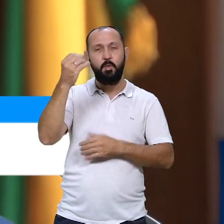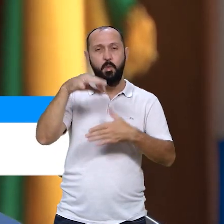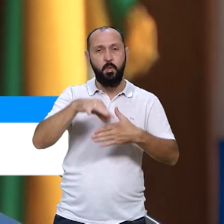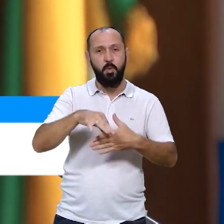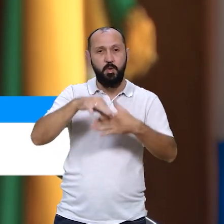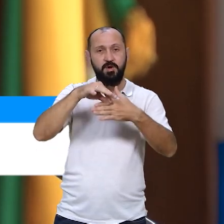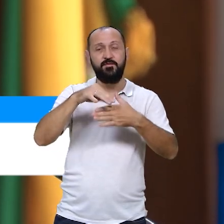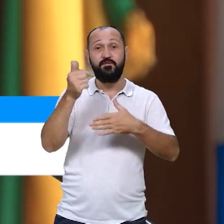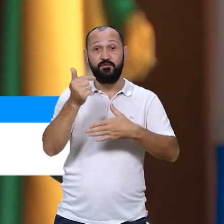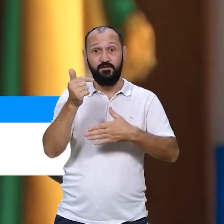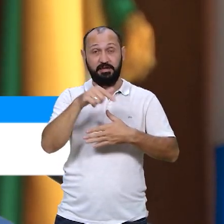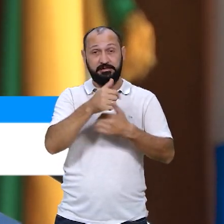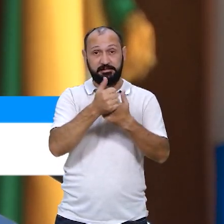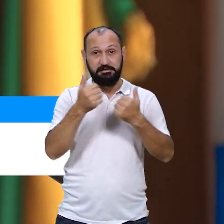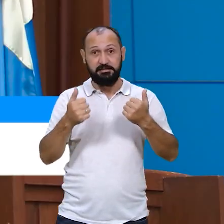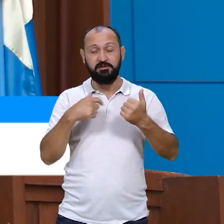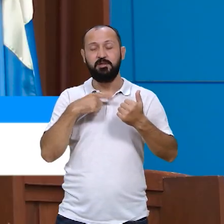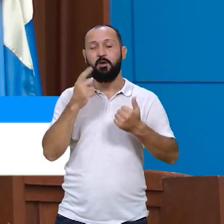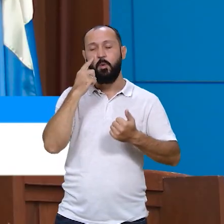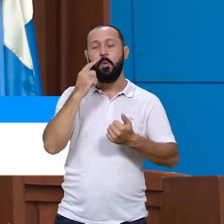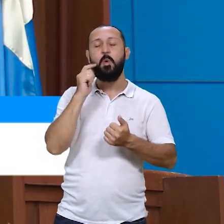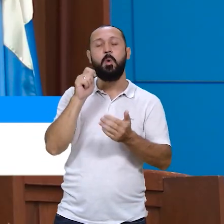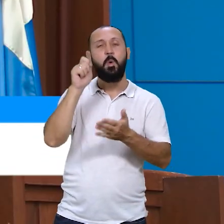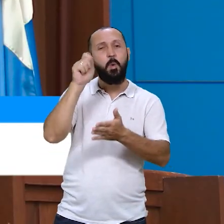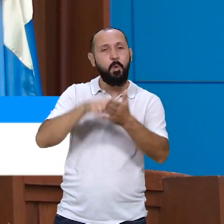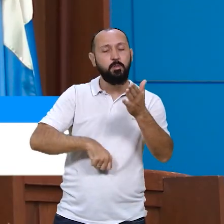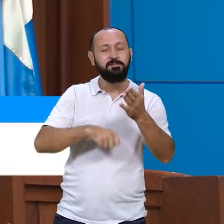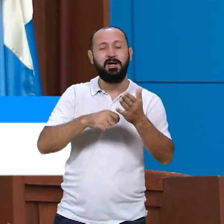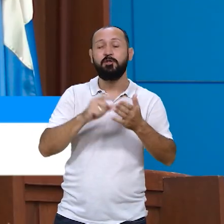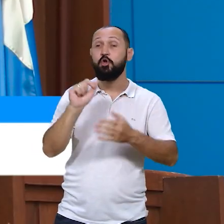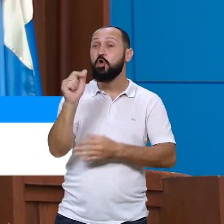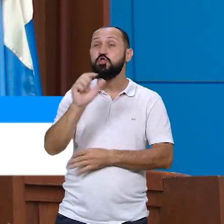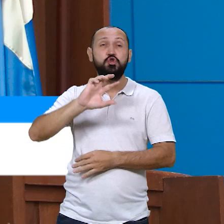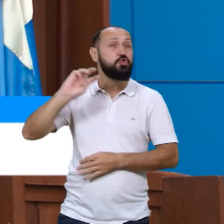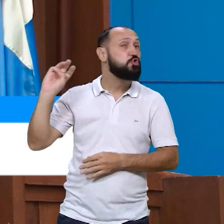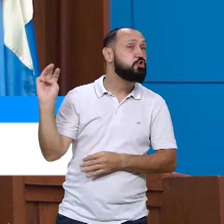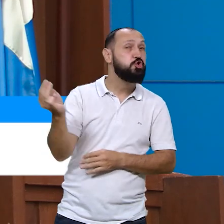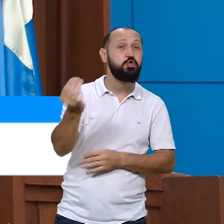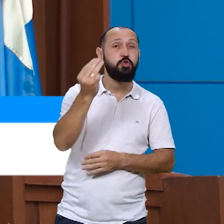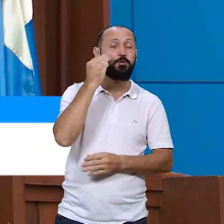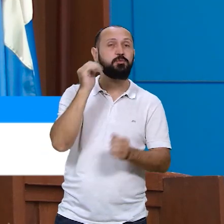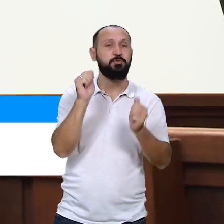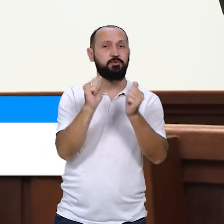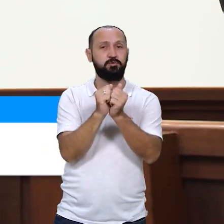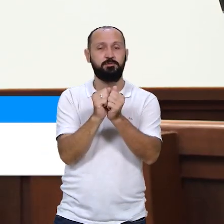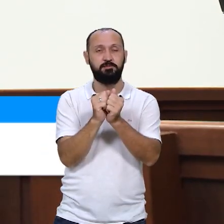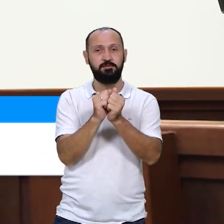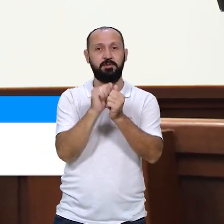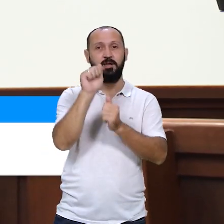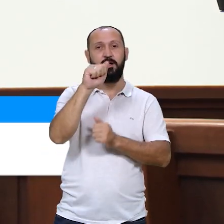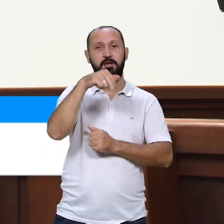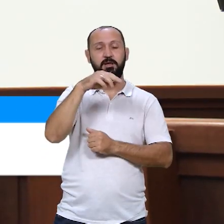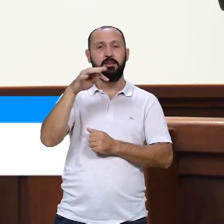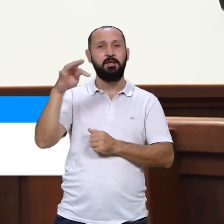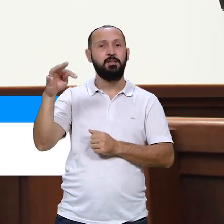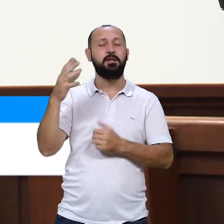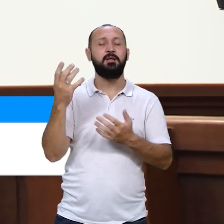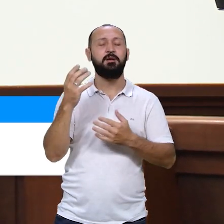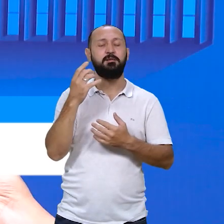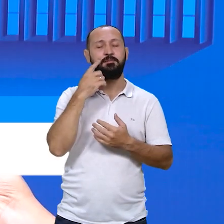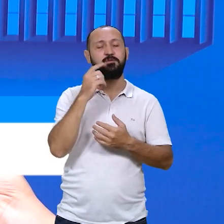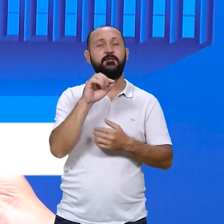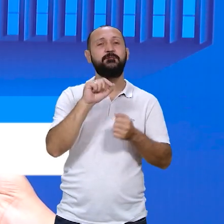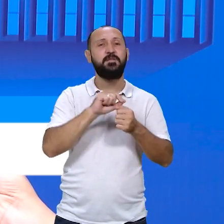Pedro Neto, vice-líder do governo, falou dos contratos milionários de concessão da NTT com a CCR-MS